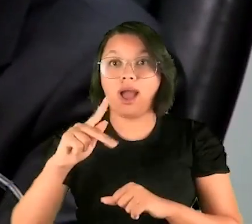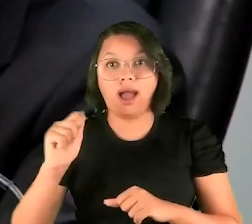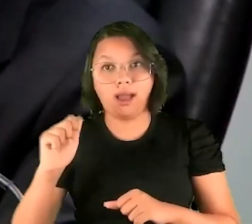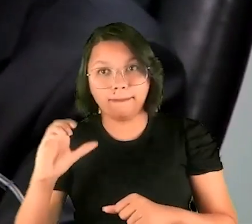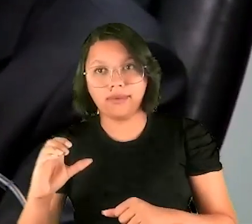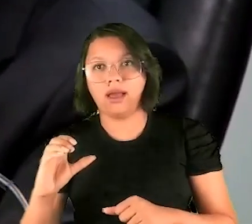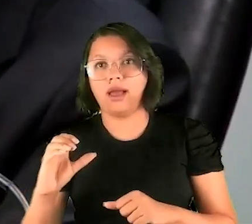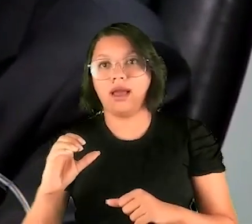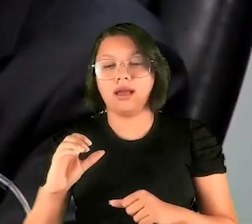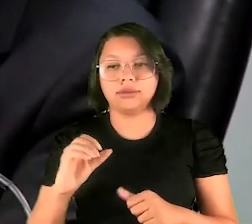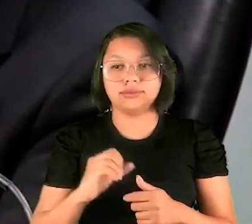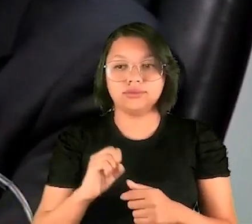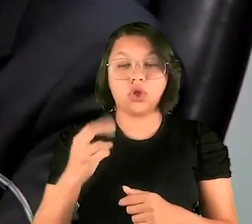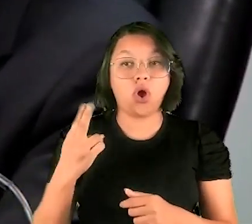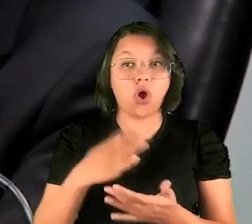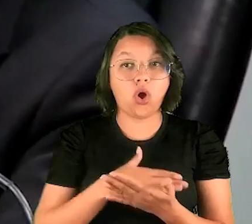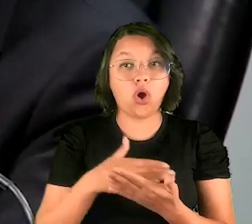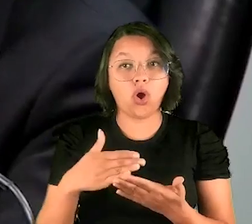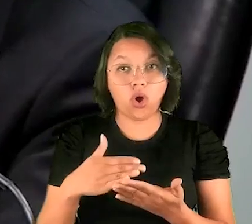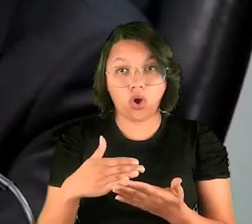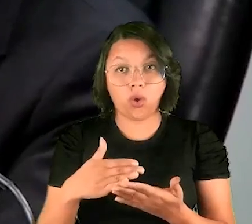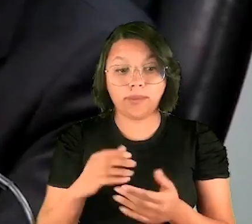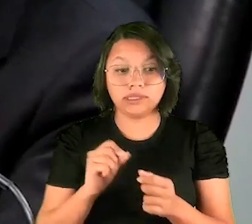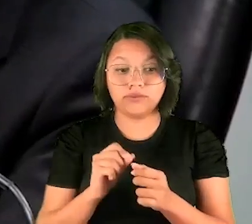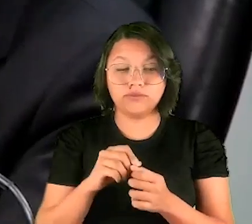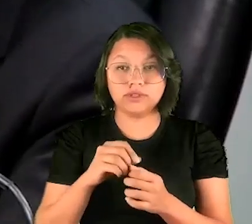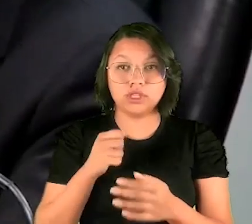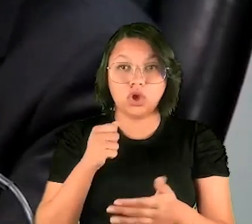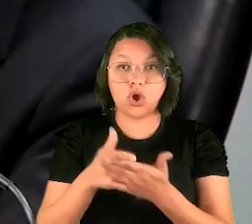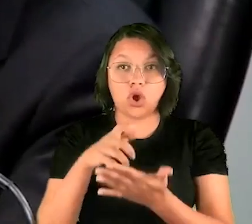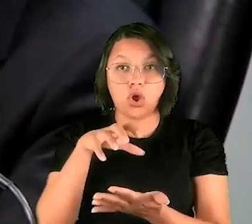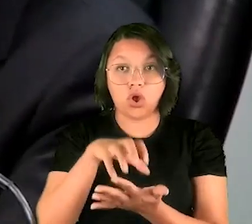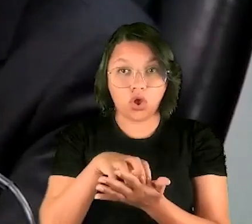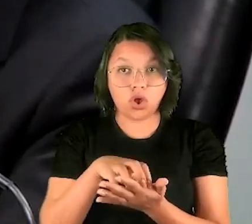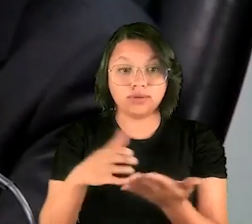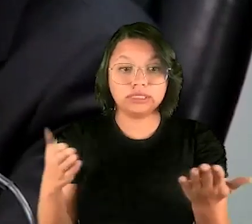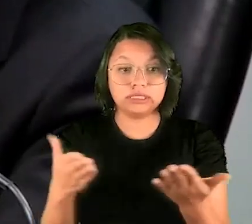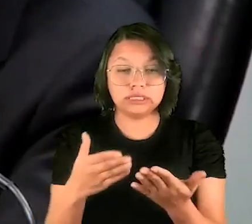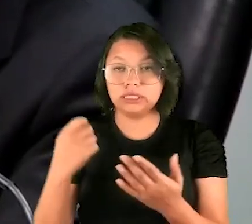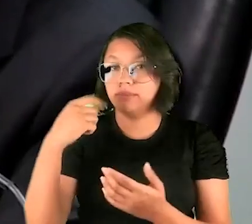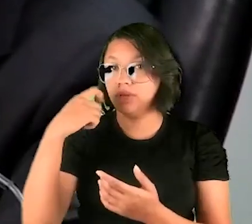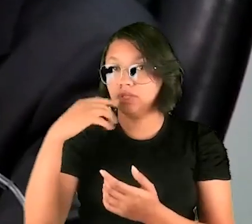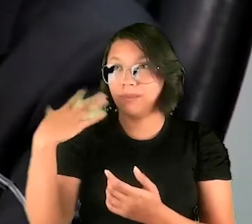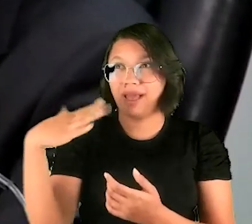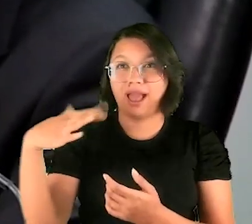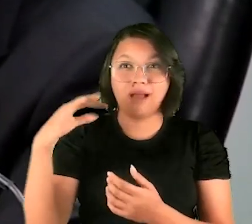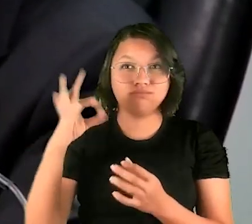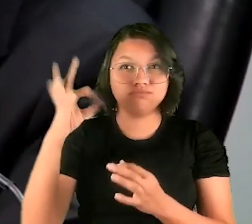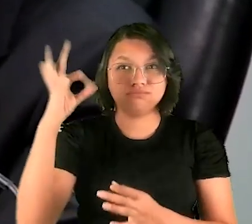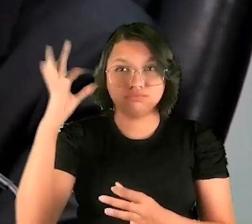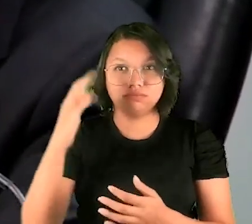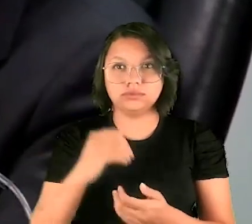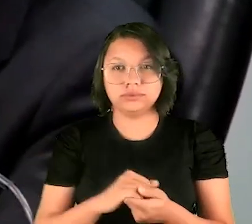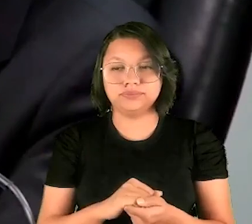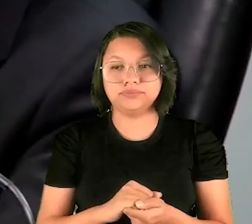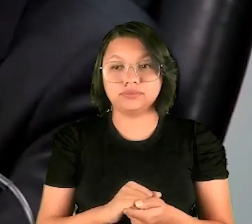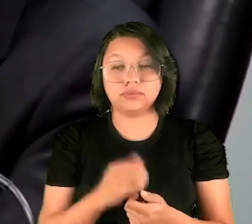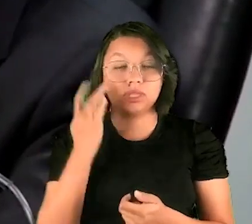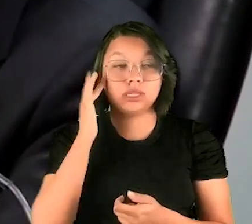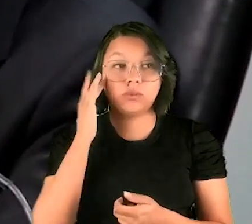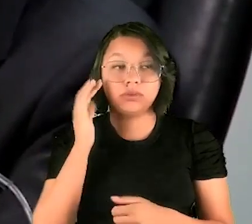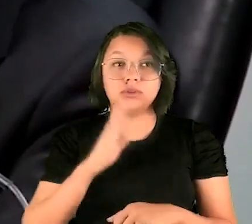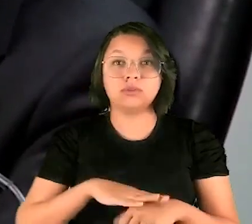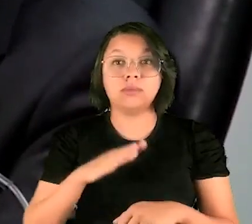PAC, ou ela passa a fazer compra centralizada dessas medicações de altíssimo custo, que é o que eu acho que seria mais econômico